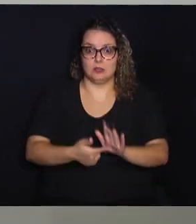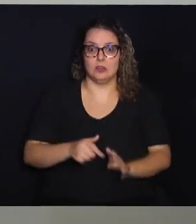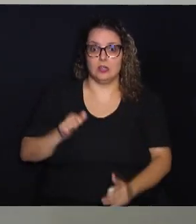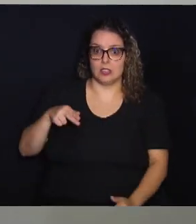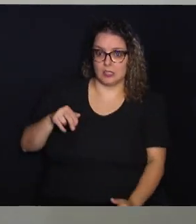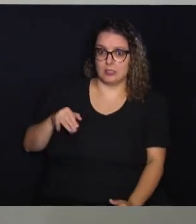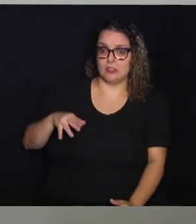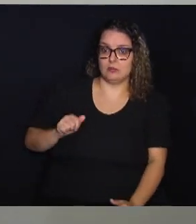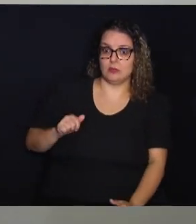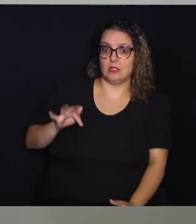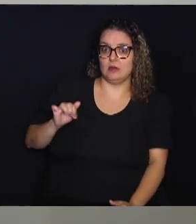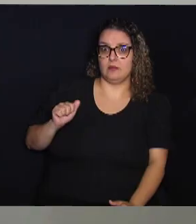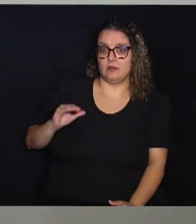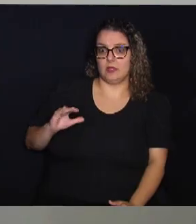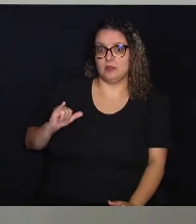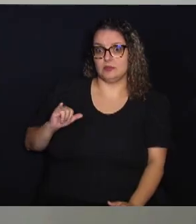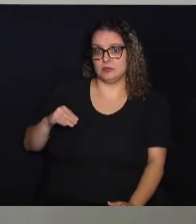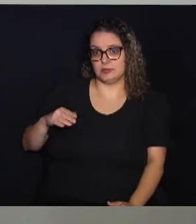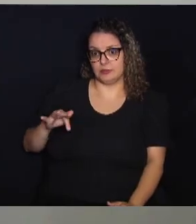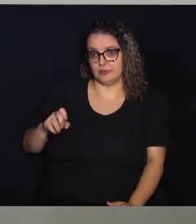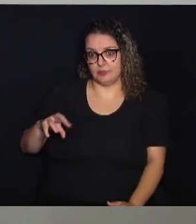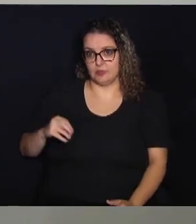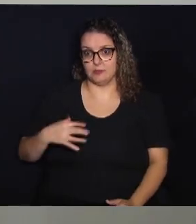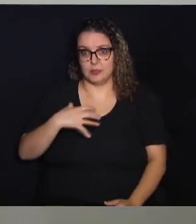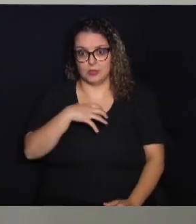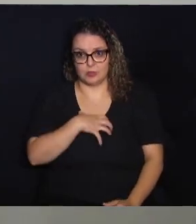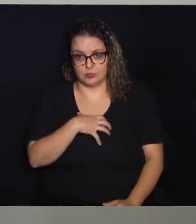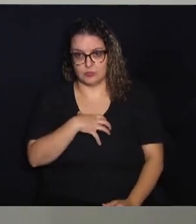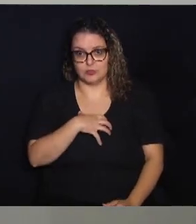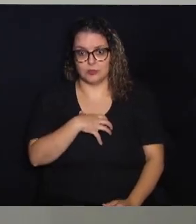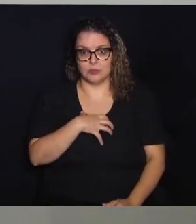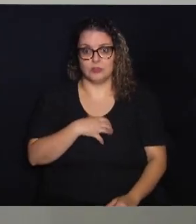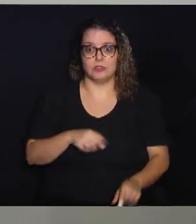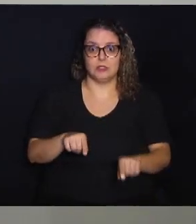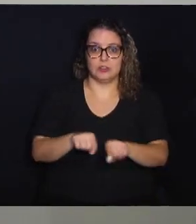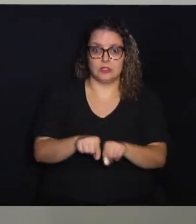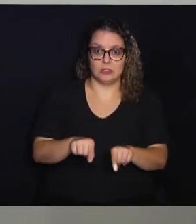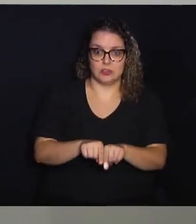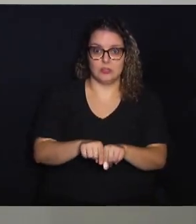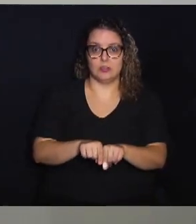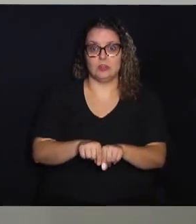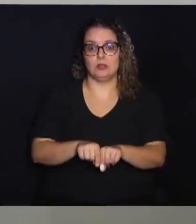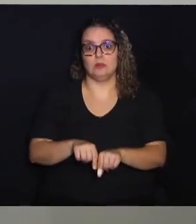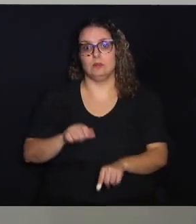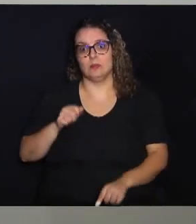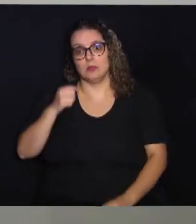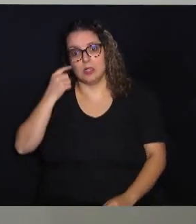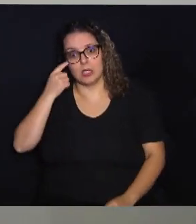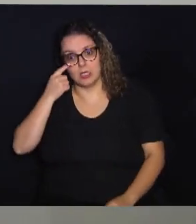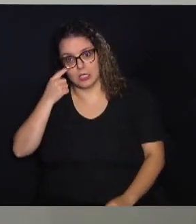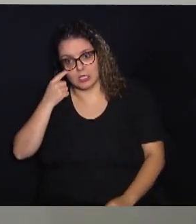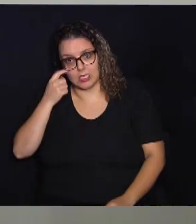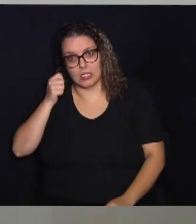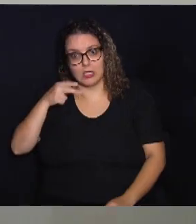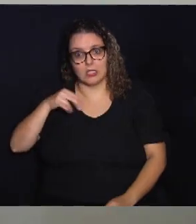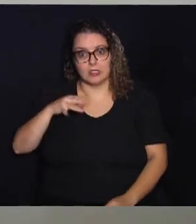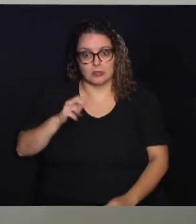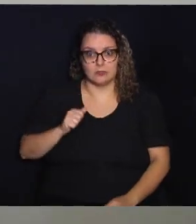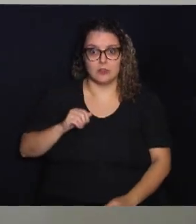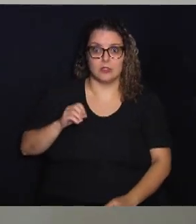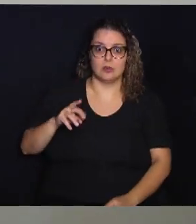anemia falciforme com os seus sintomas, que incluem uma anemia crônica,